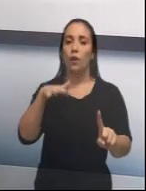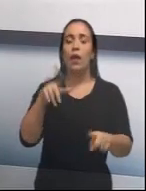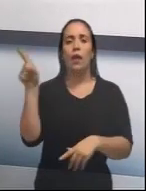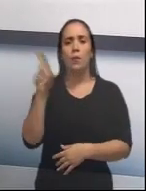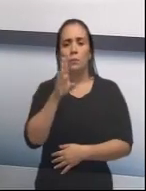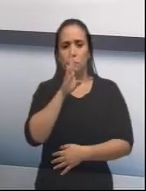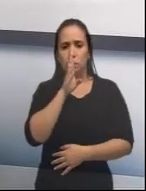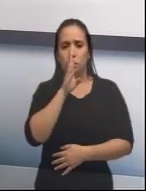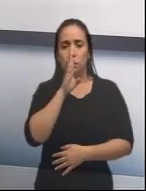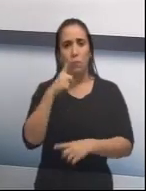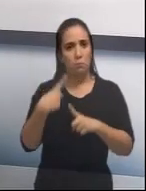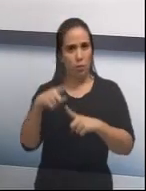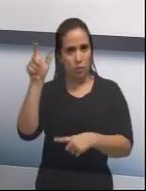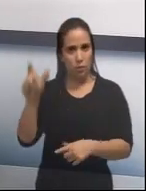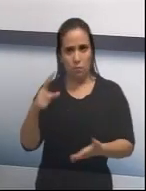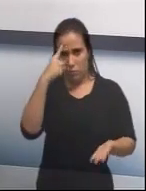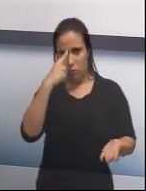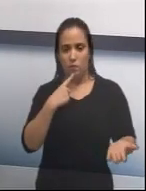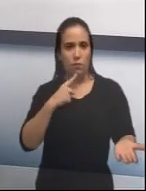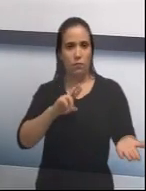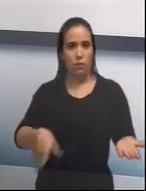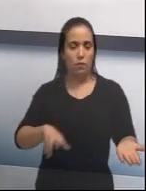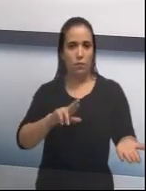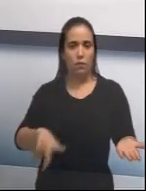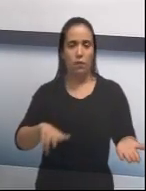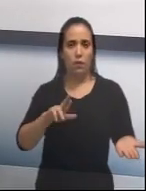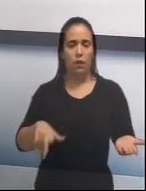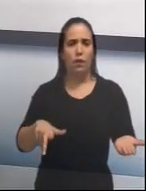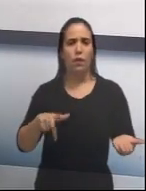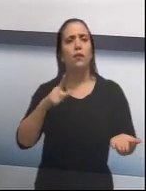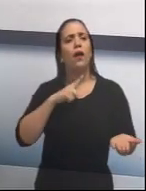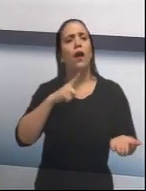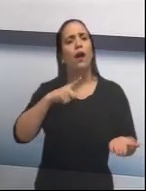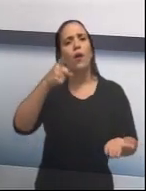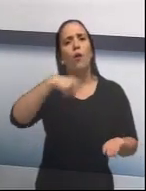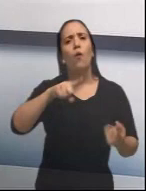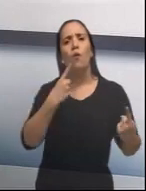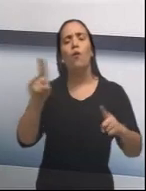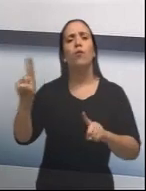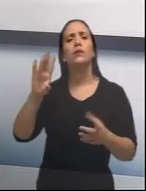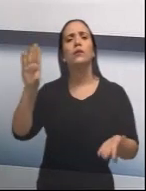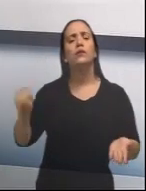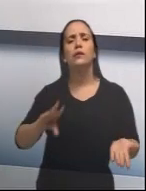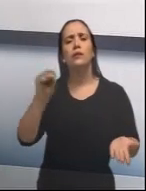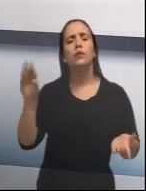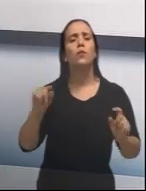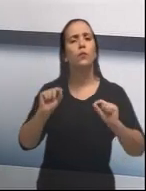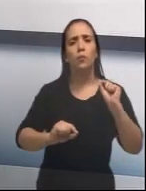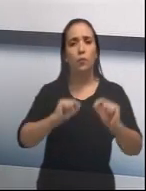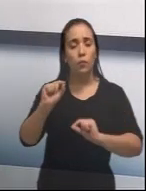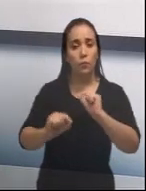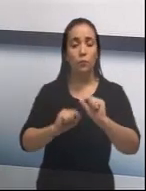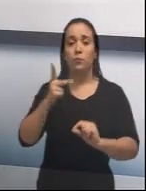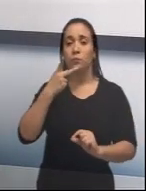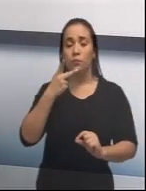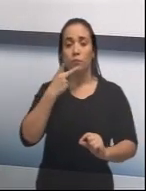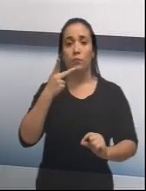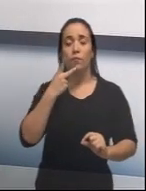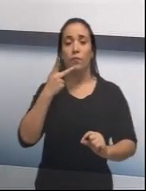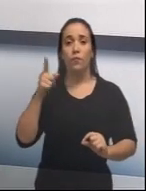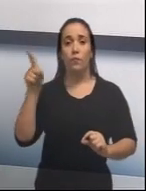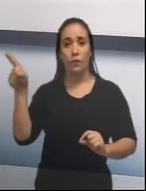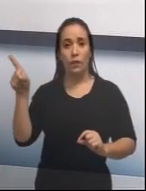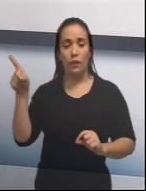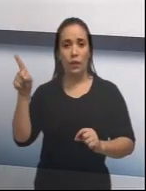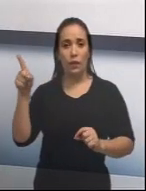habitual impetuosidade. Afinal, o que há contra Ciro Gomes? Na campanha de 2002, ele disse que a função de sua mulher era dormir